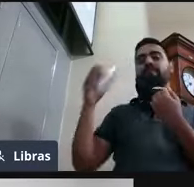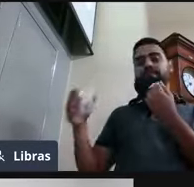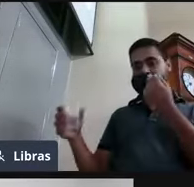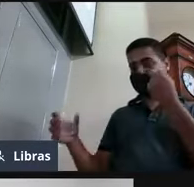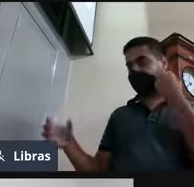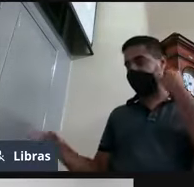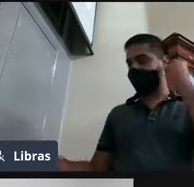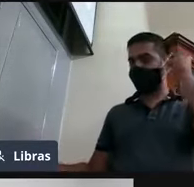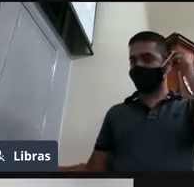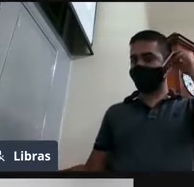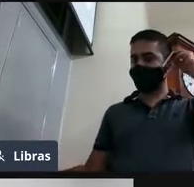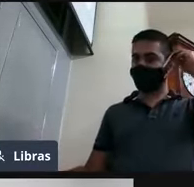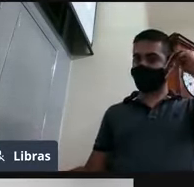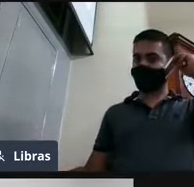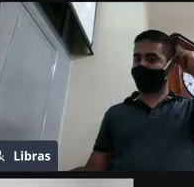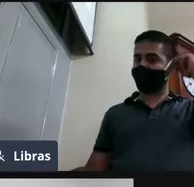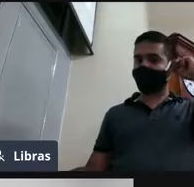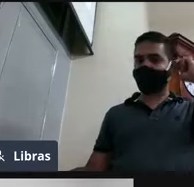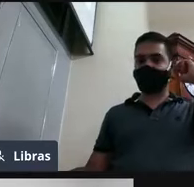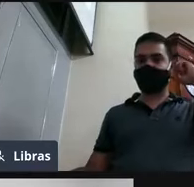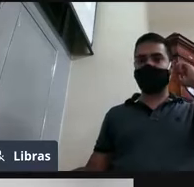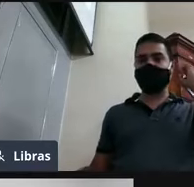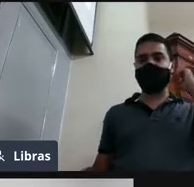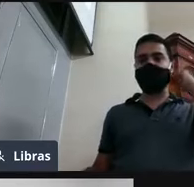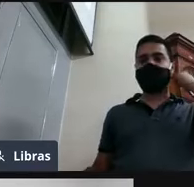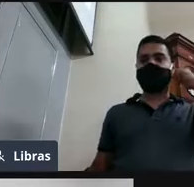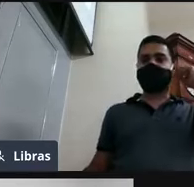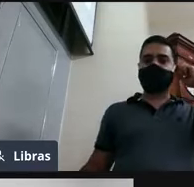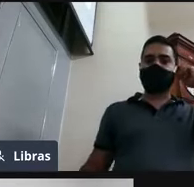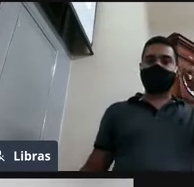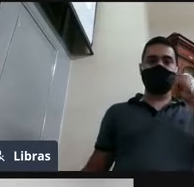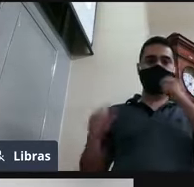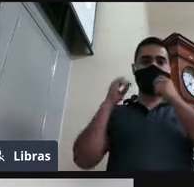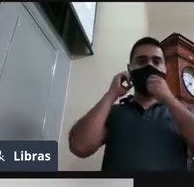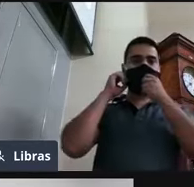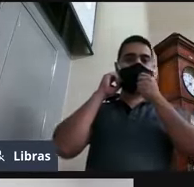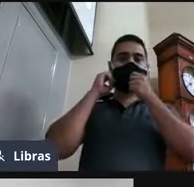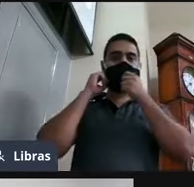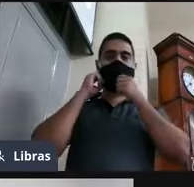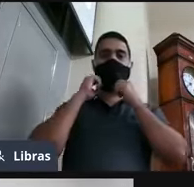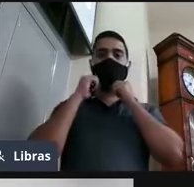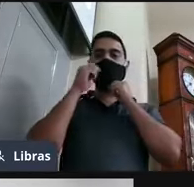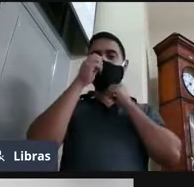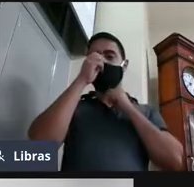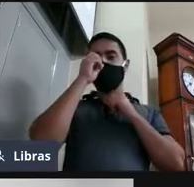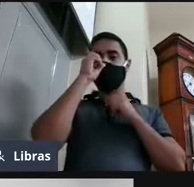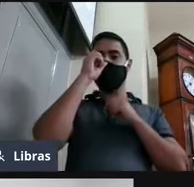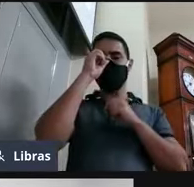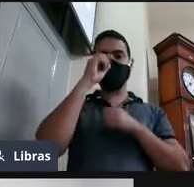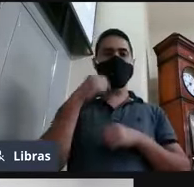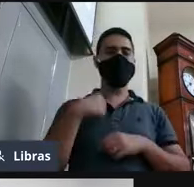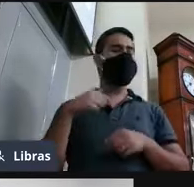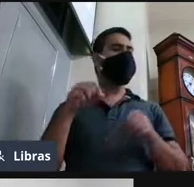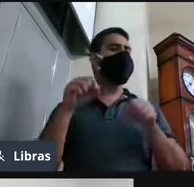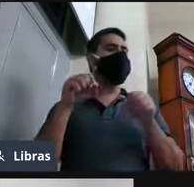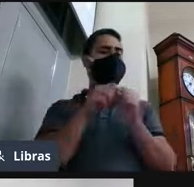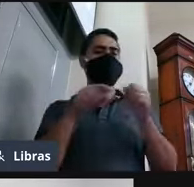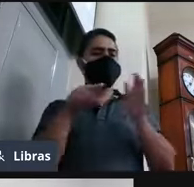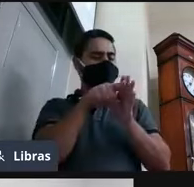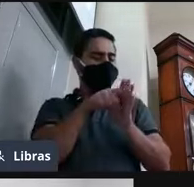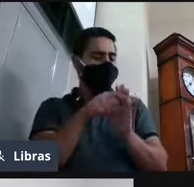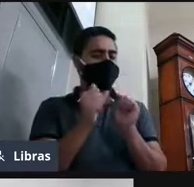muita tranquilidade, fiz esse meu parecer da Comissão de Finanças e Orçamento, acompanhado pelo vereador